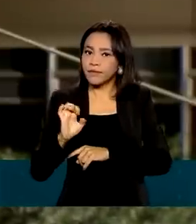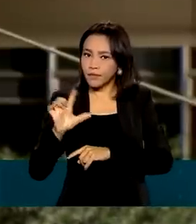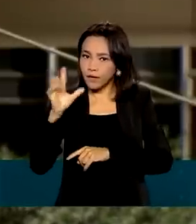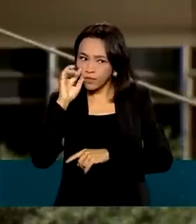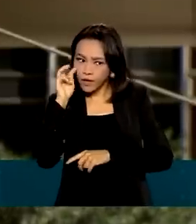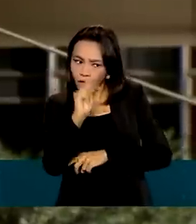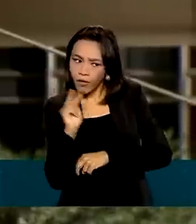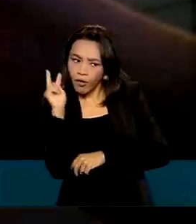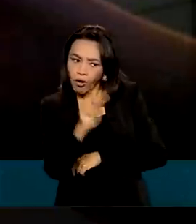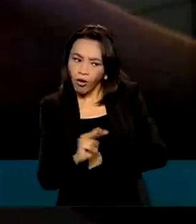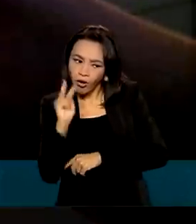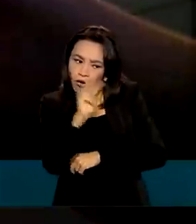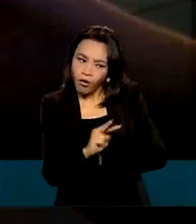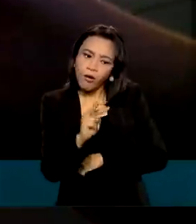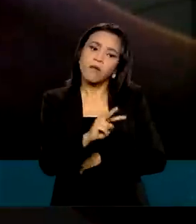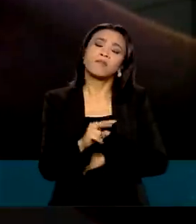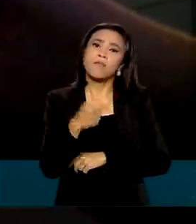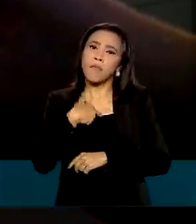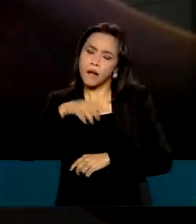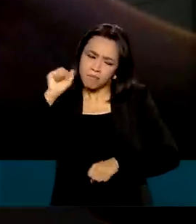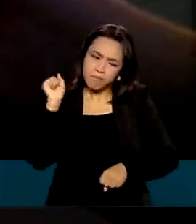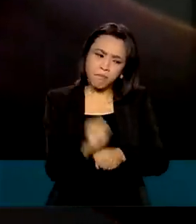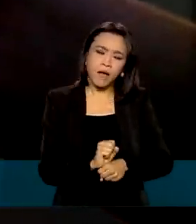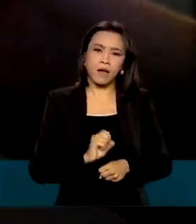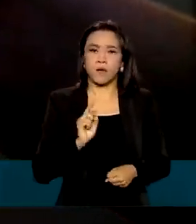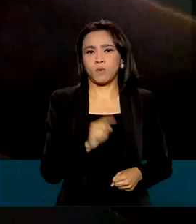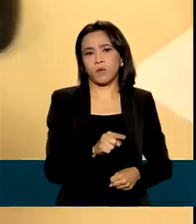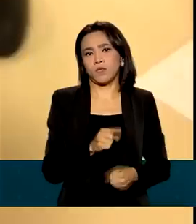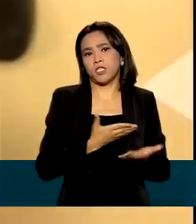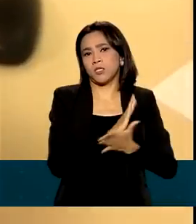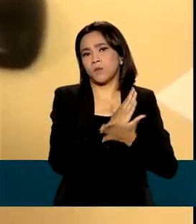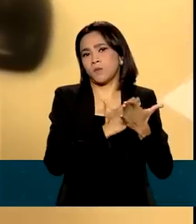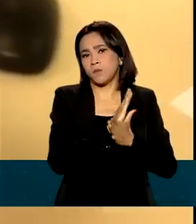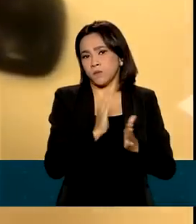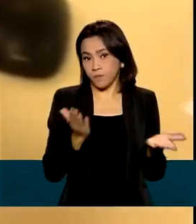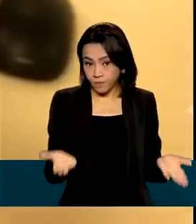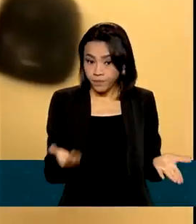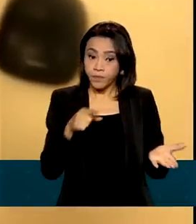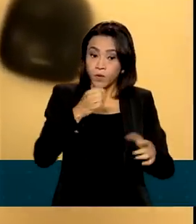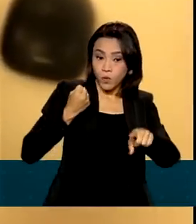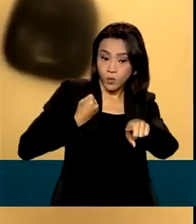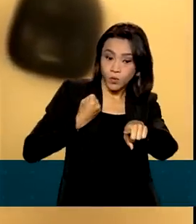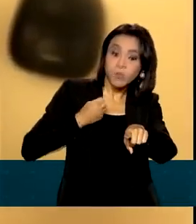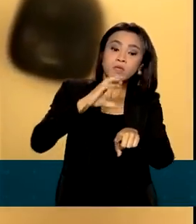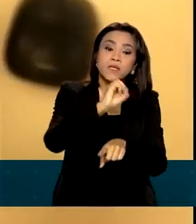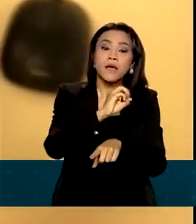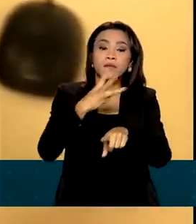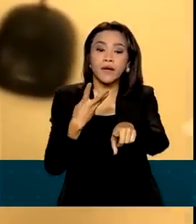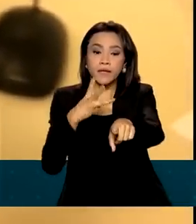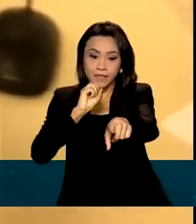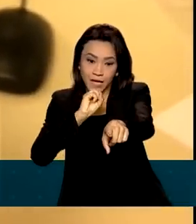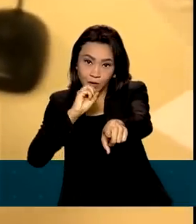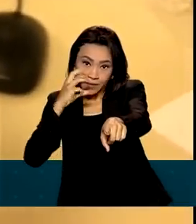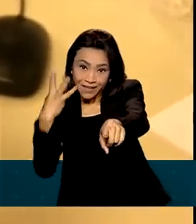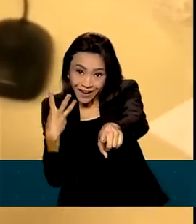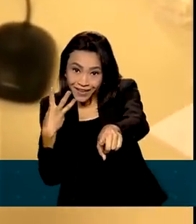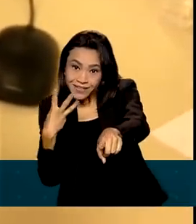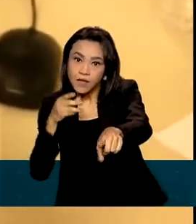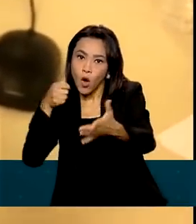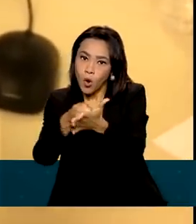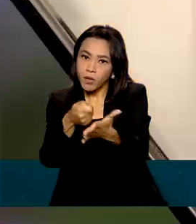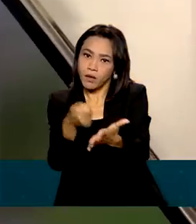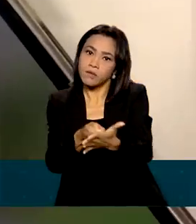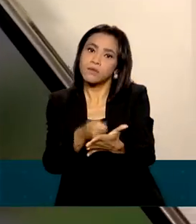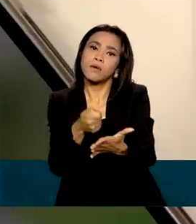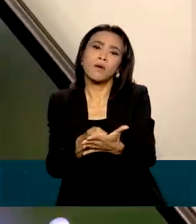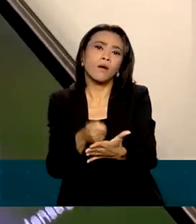agência já está em vigor para tentar frear esse incômodo. O prefixo 0303 passou a ser